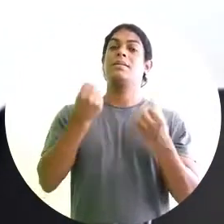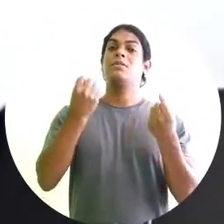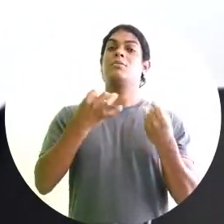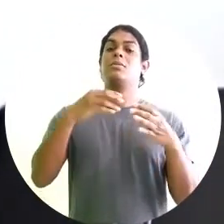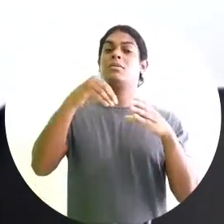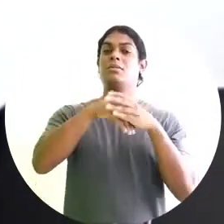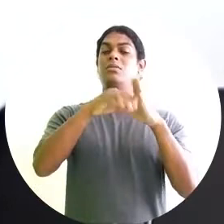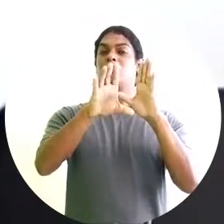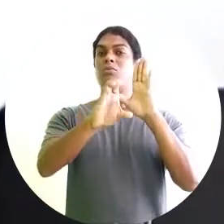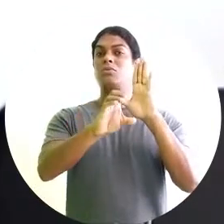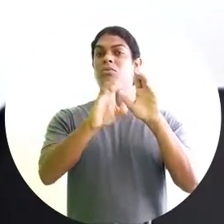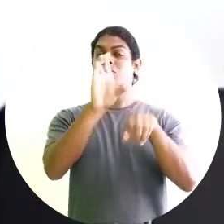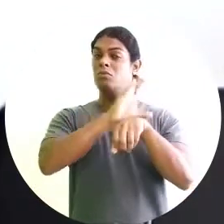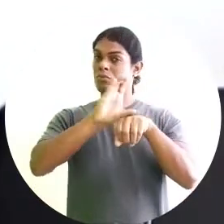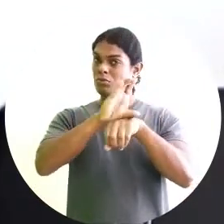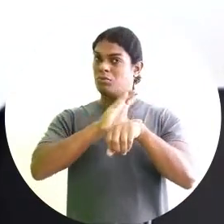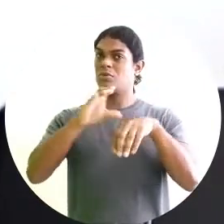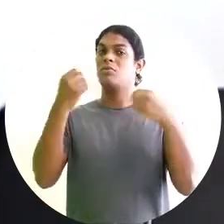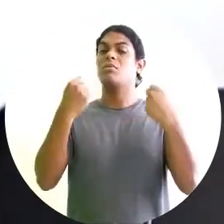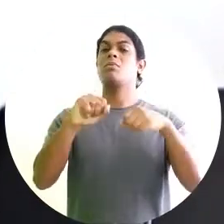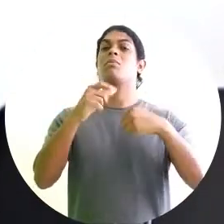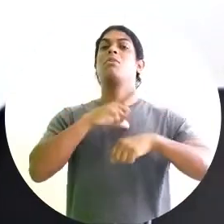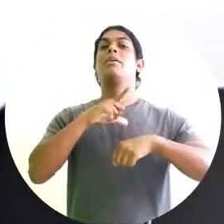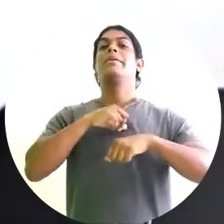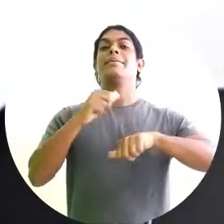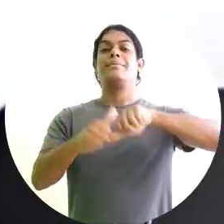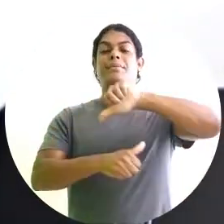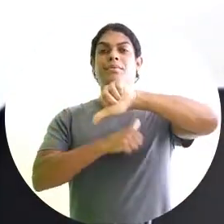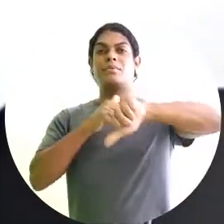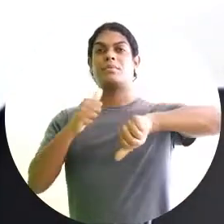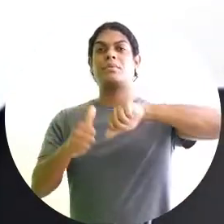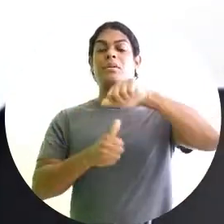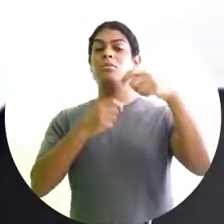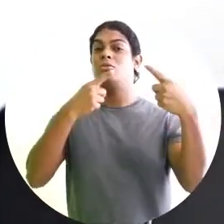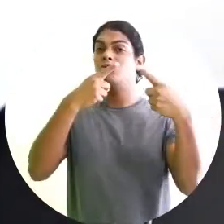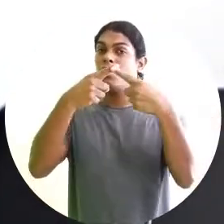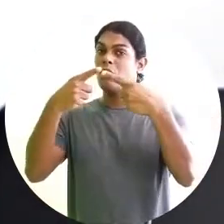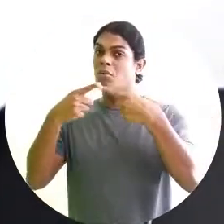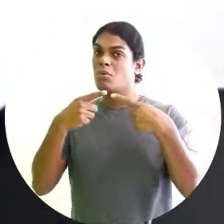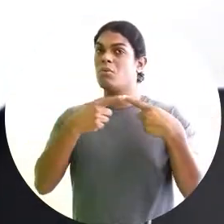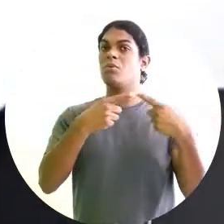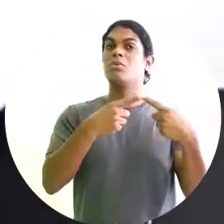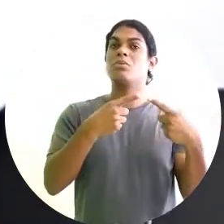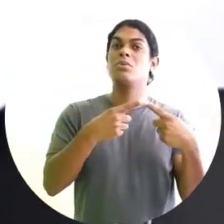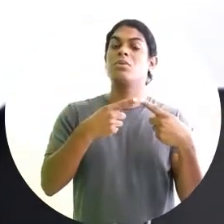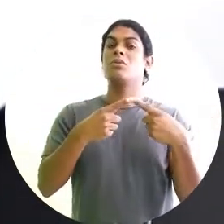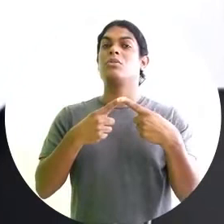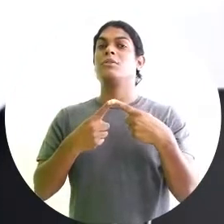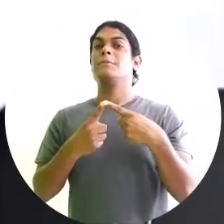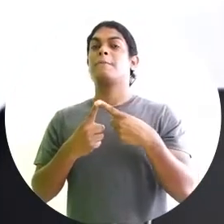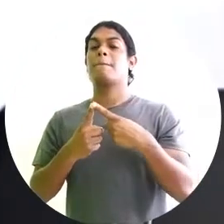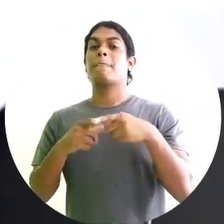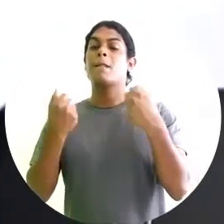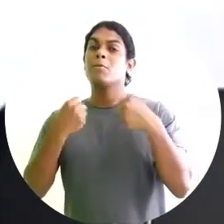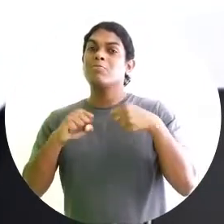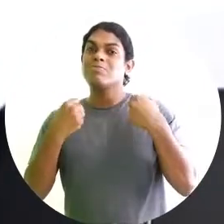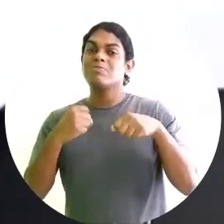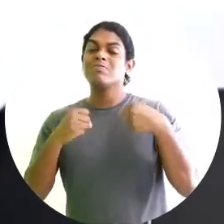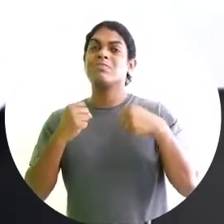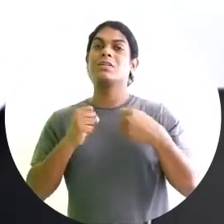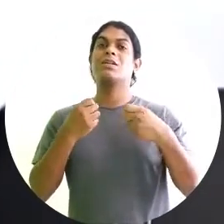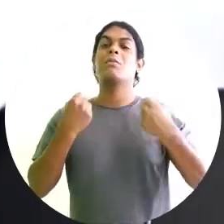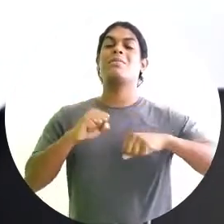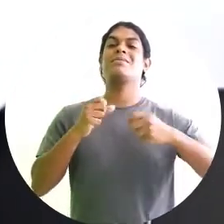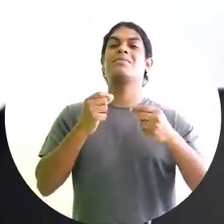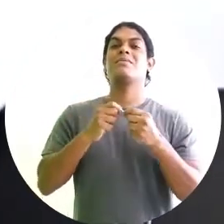própria Constituição, que pode haver mudança de acordo com necessidades, e aí tem que fazer